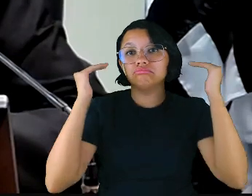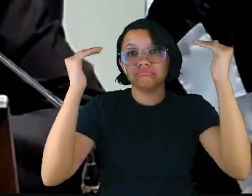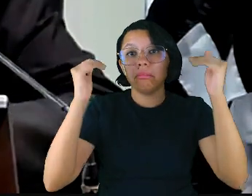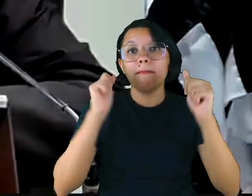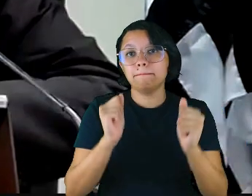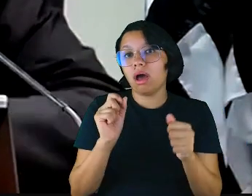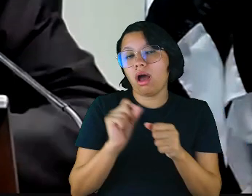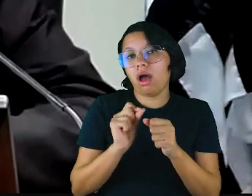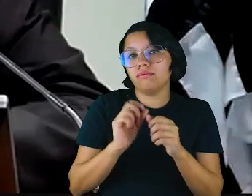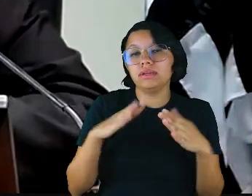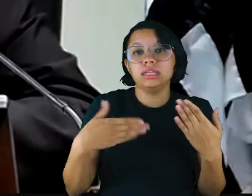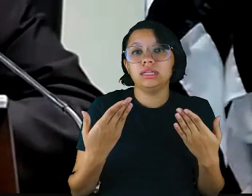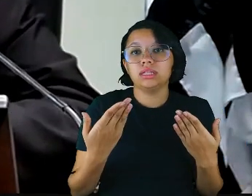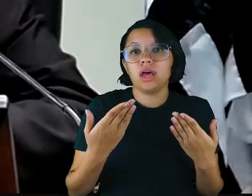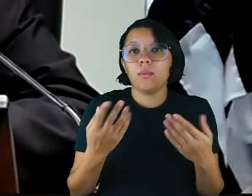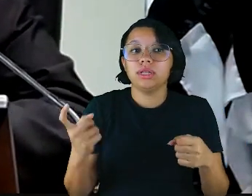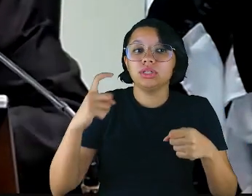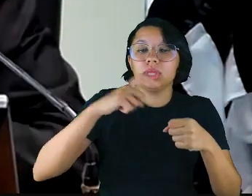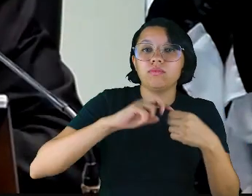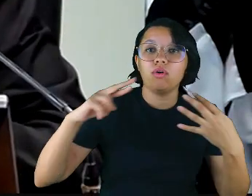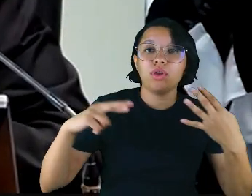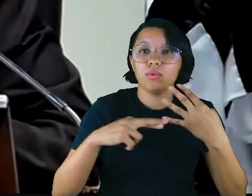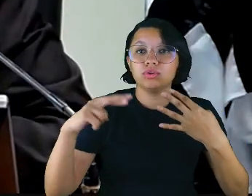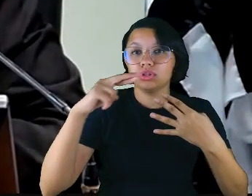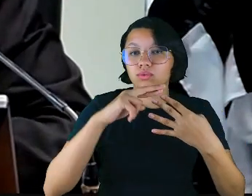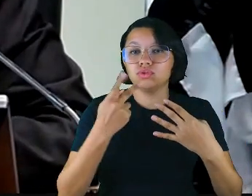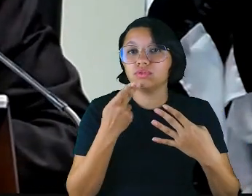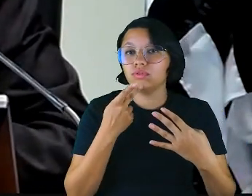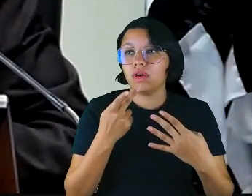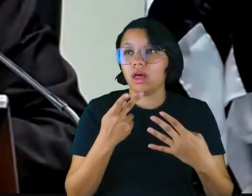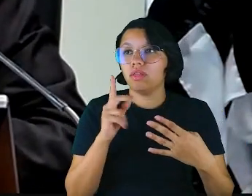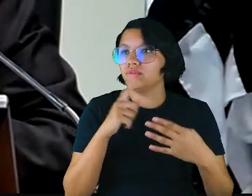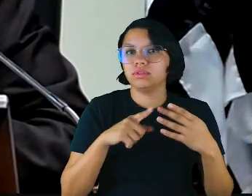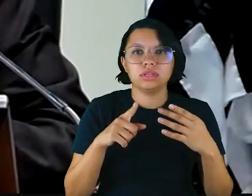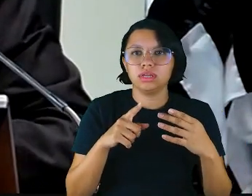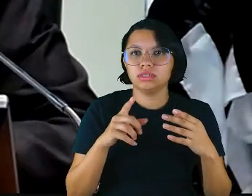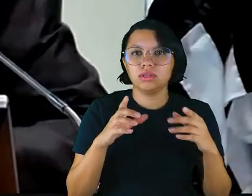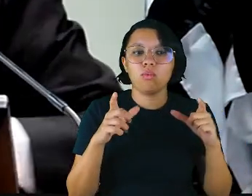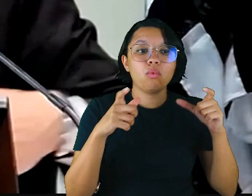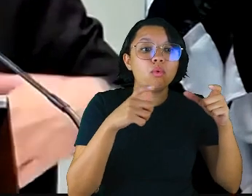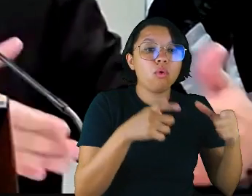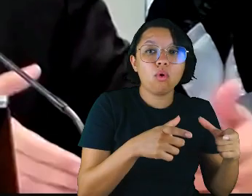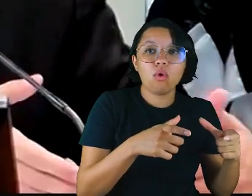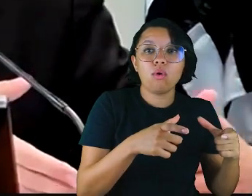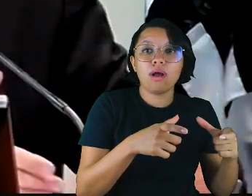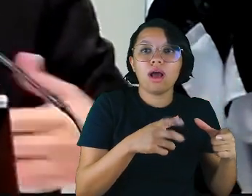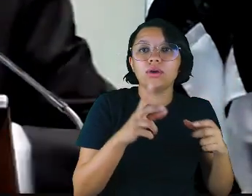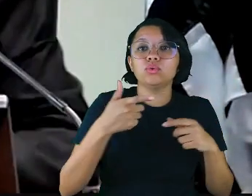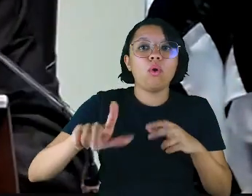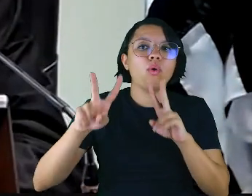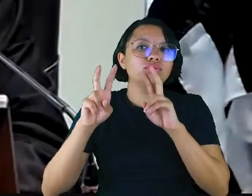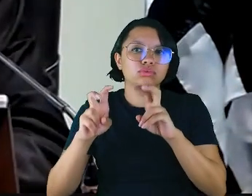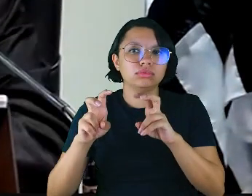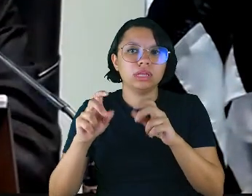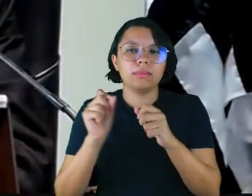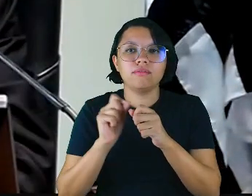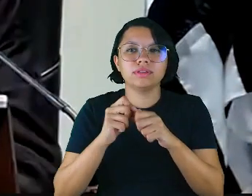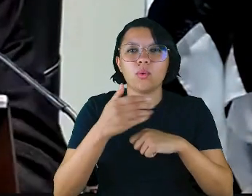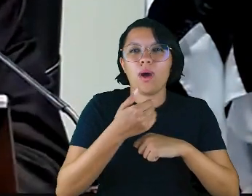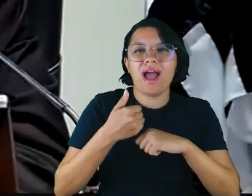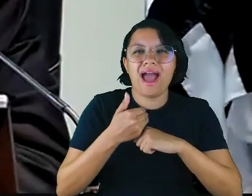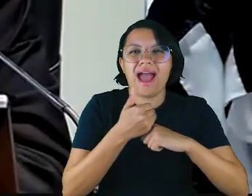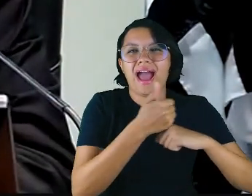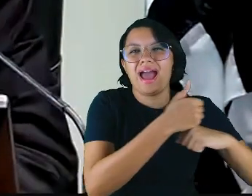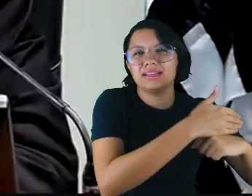pode fazer, né? Então, às vezes, eles devolvem recurso extraordinário dizendo vocês não enquadraram no outro tema que deveria fazer o